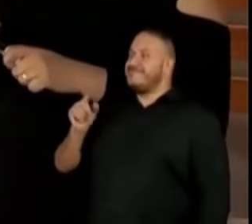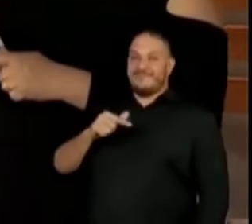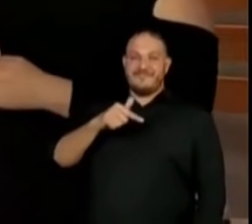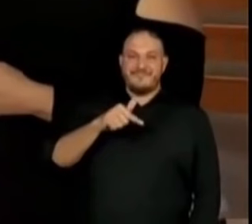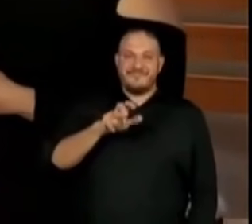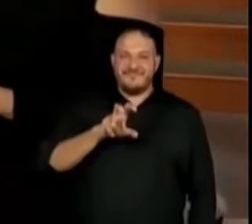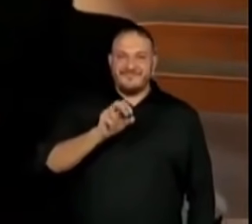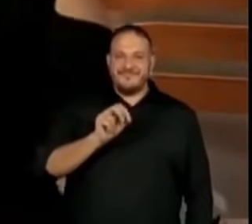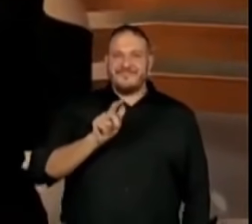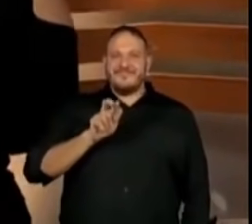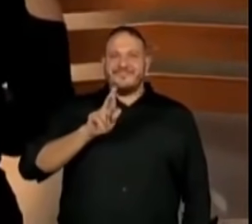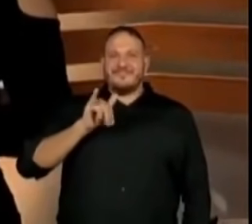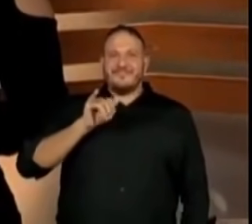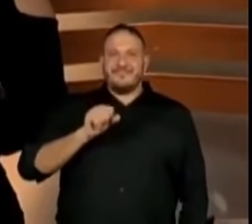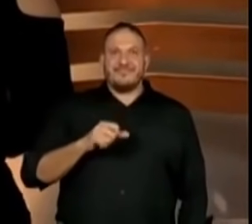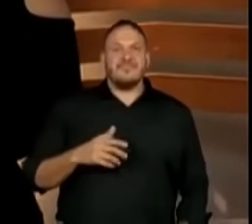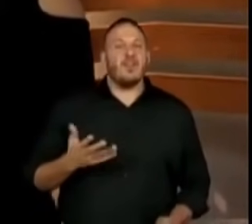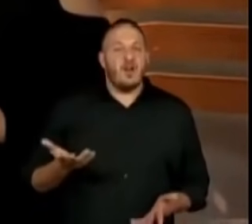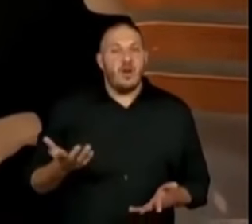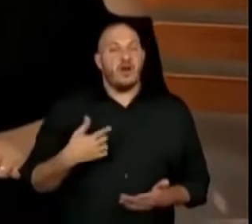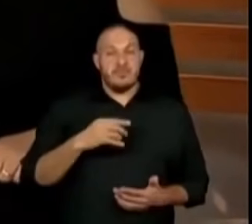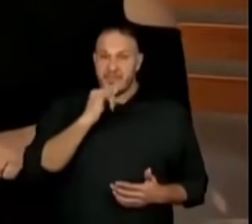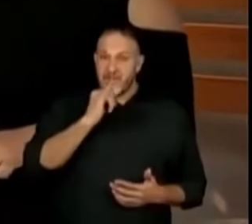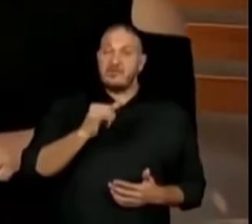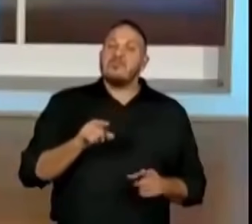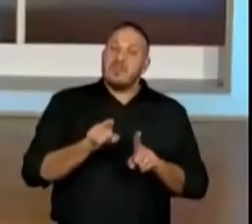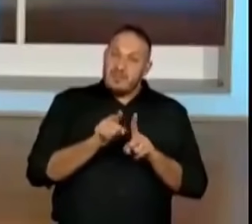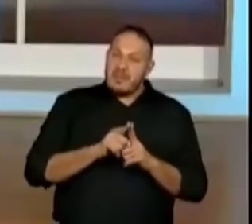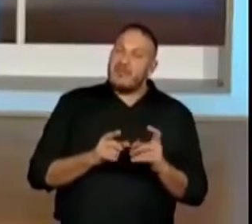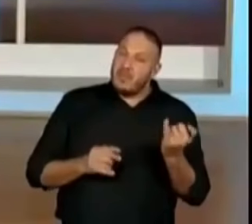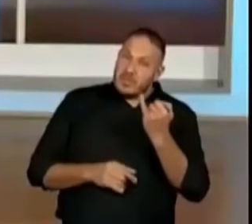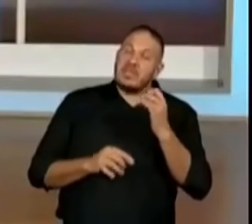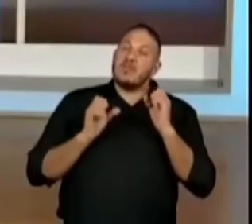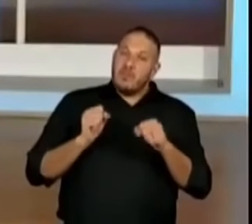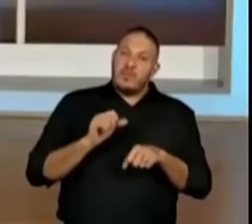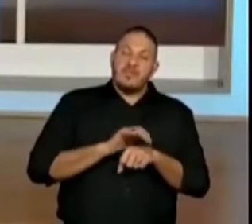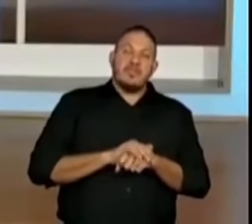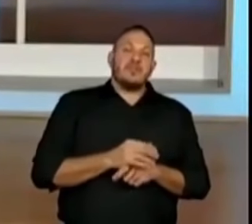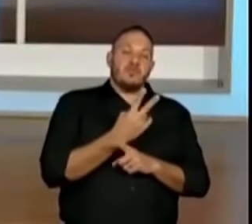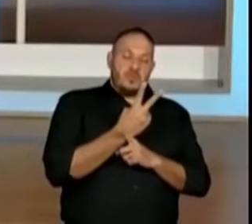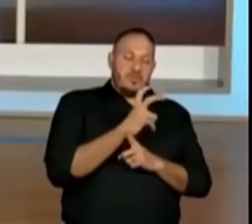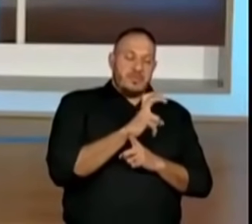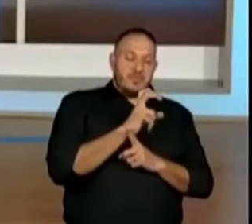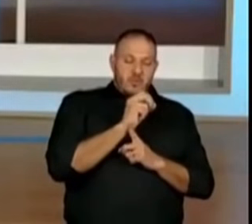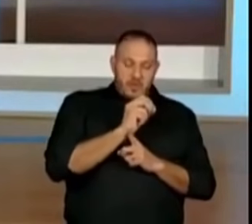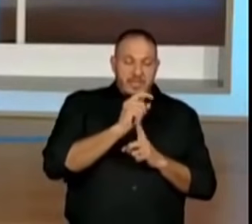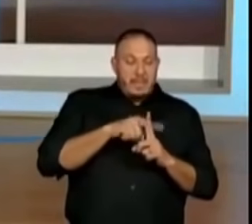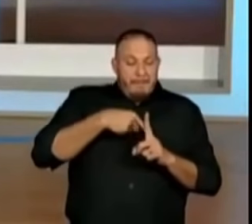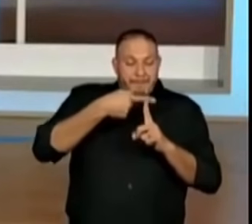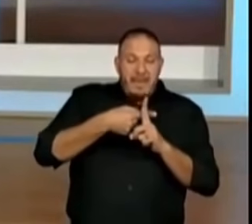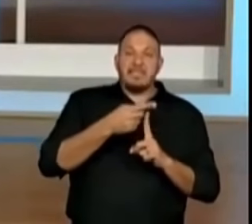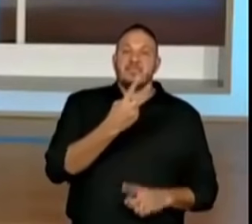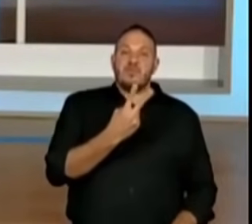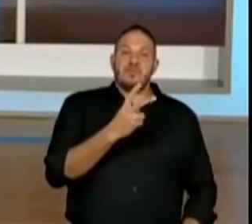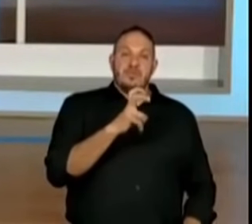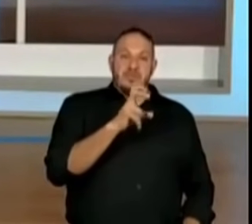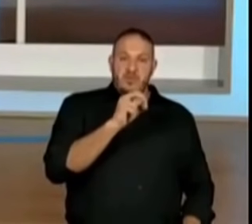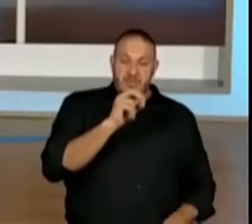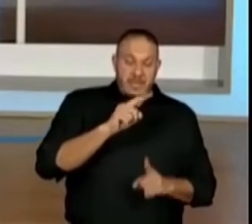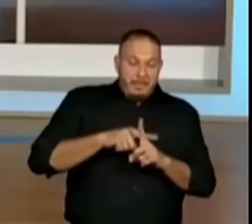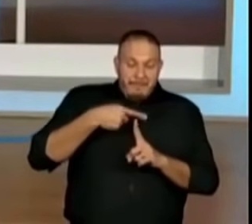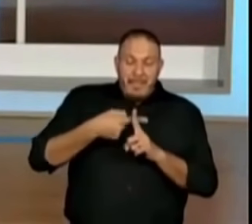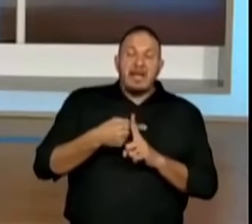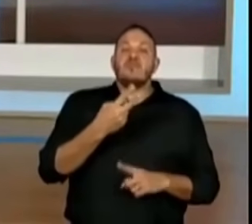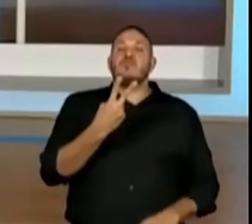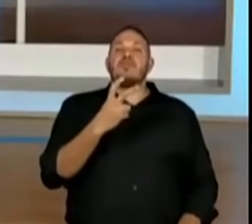Gramas, ok? Ó, a professora Isolete falou que também pode fazer 250 mais 250 mais 250. Pode sim,